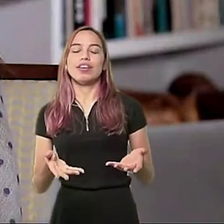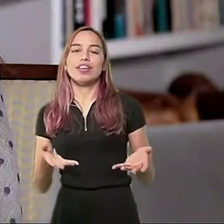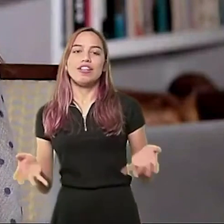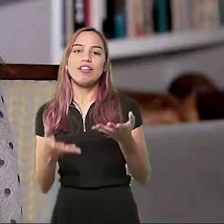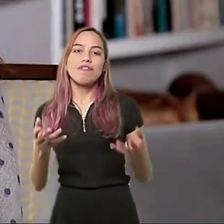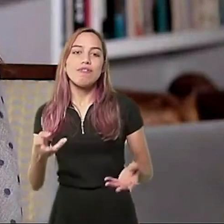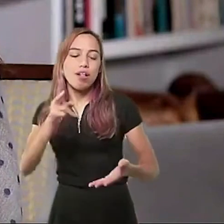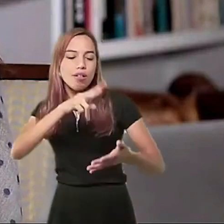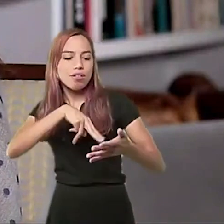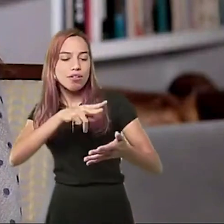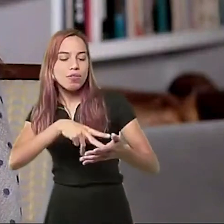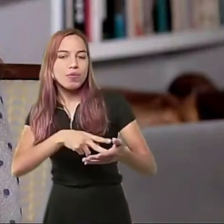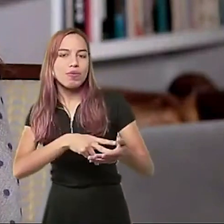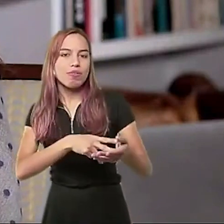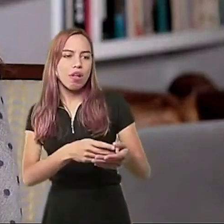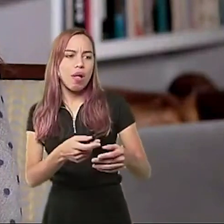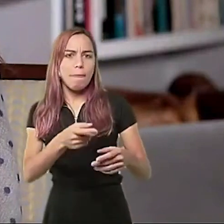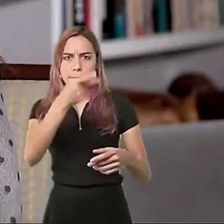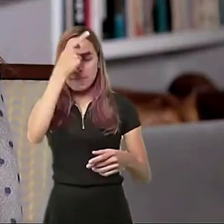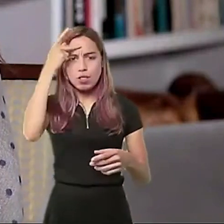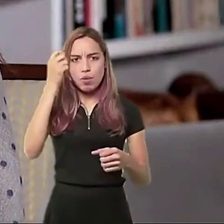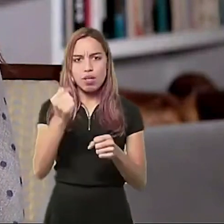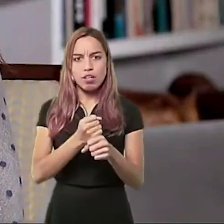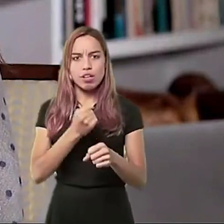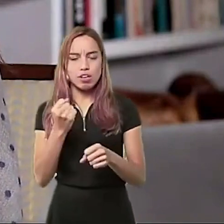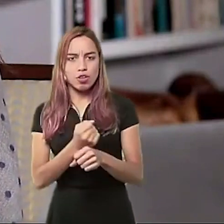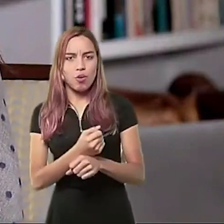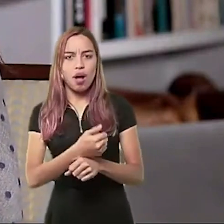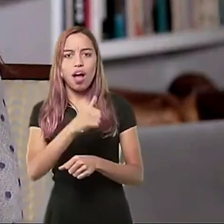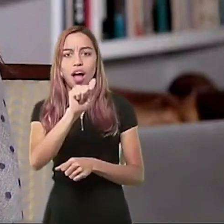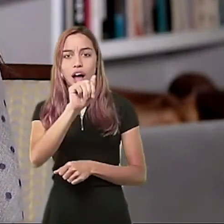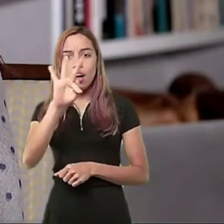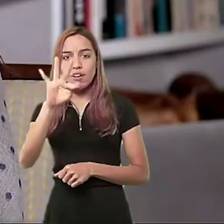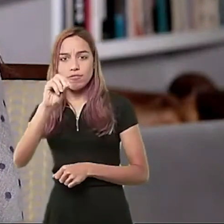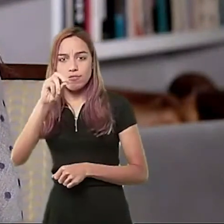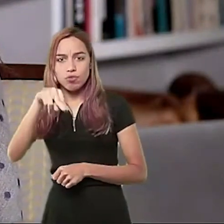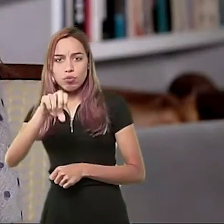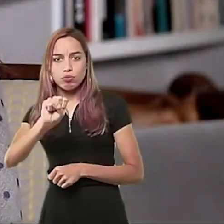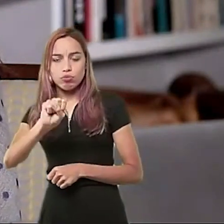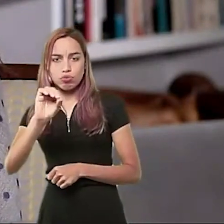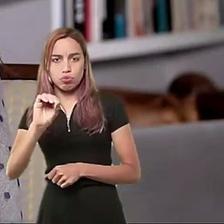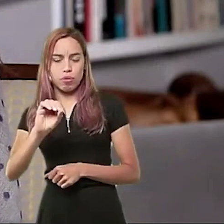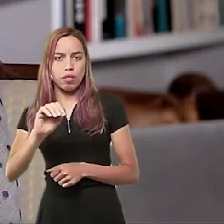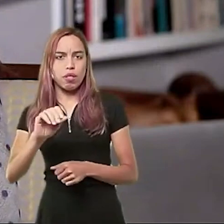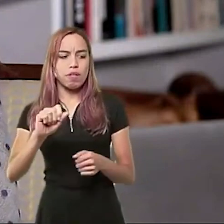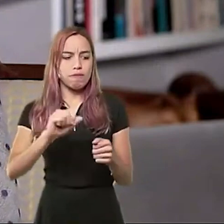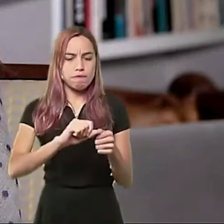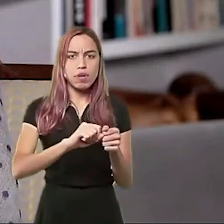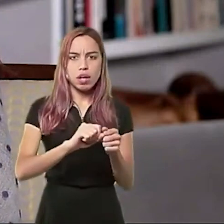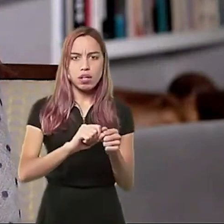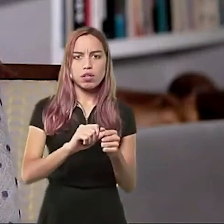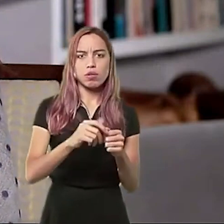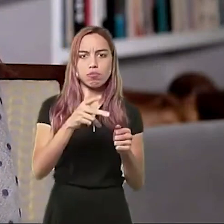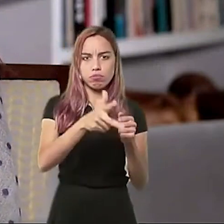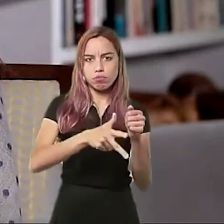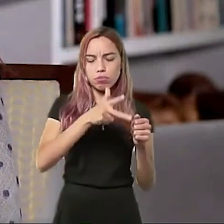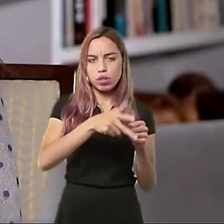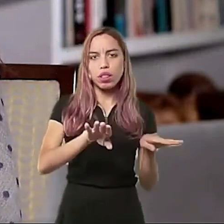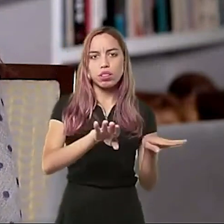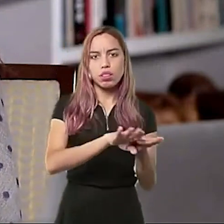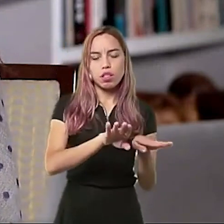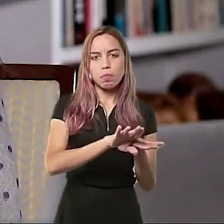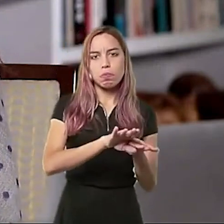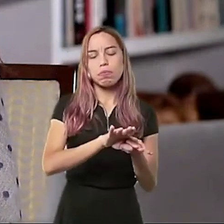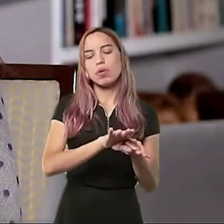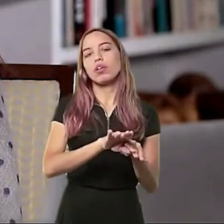Borges. Além do Sempre um Papo, o Afonso Borges realiza o FLI Araxá, Festival Literário de Araxá.